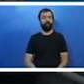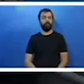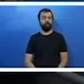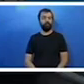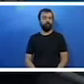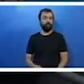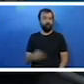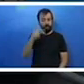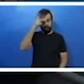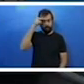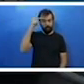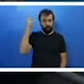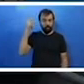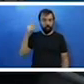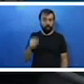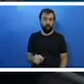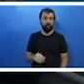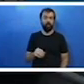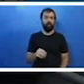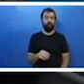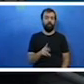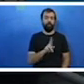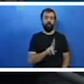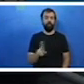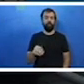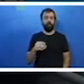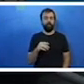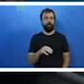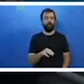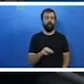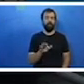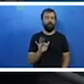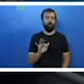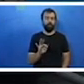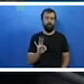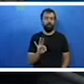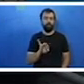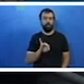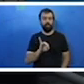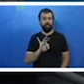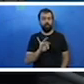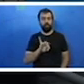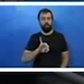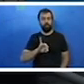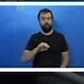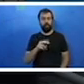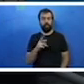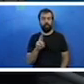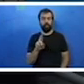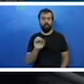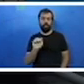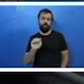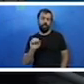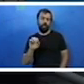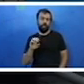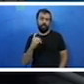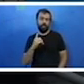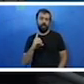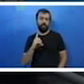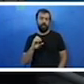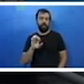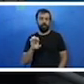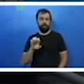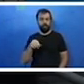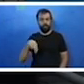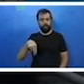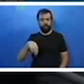foi Tiradentes, que hoje a gente tem feriado, em abril, dia 21 de abril, né? E nós vamos ver o que